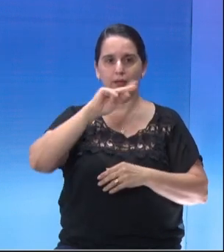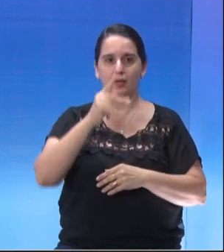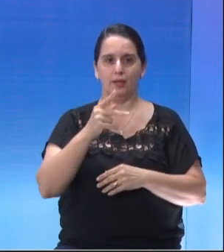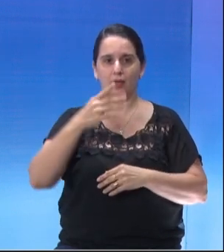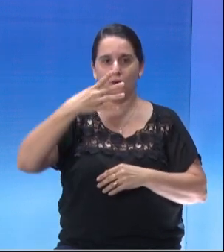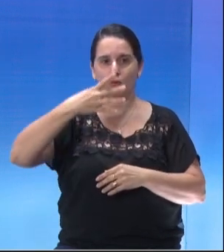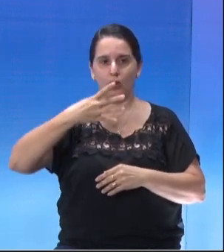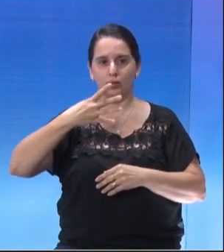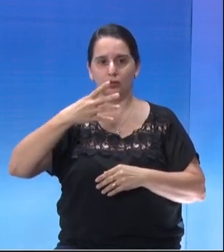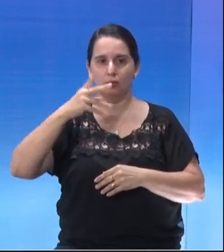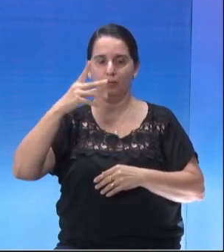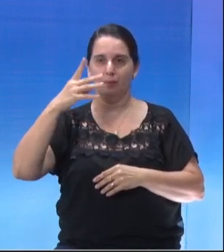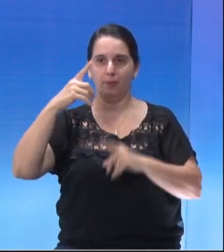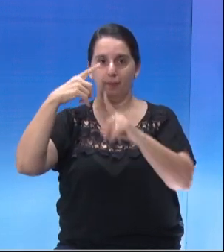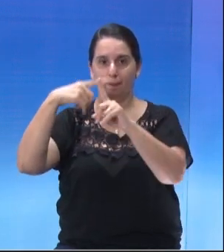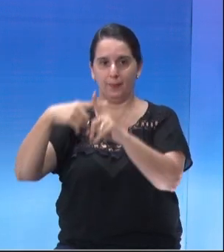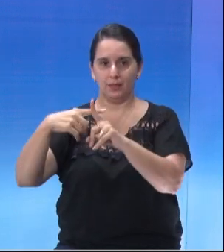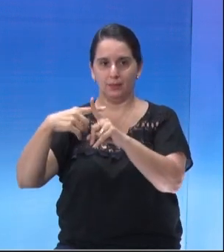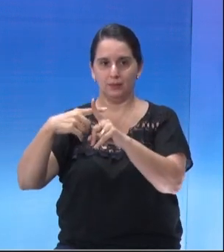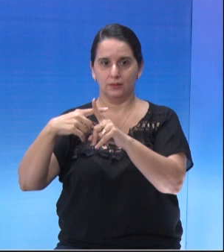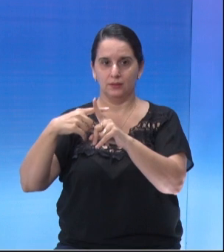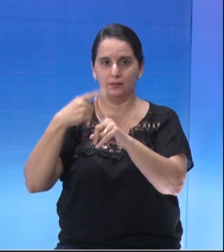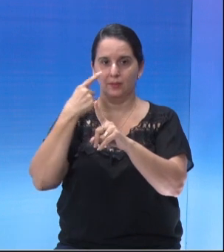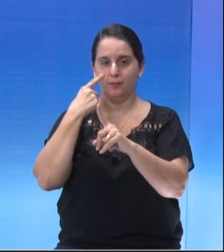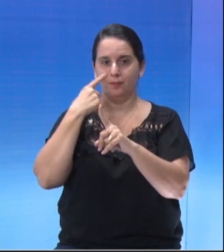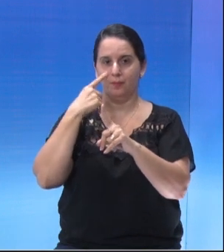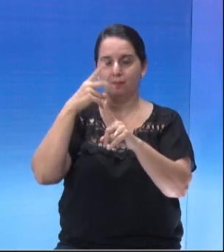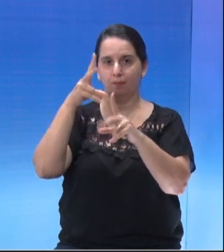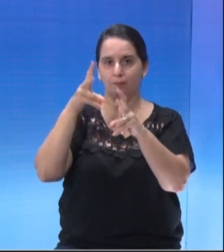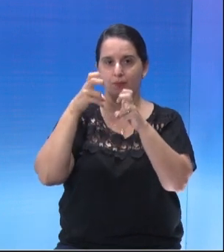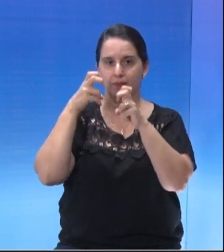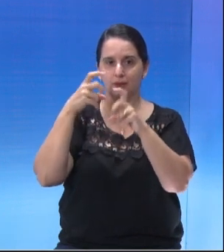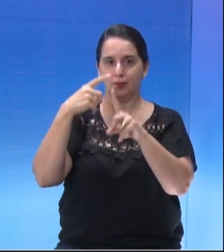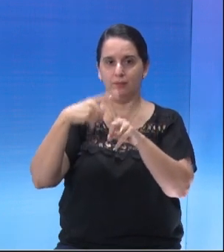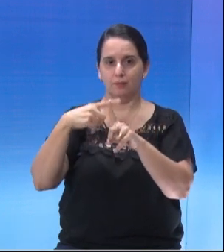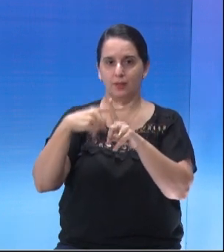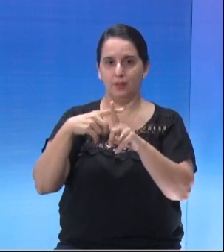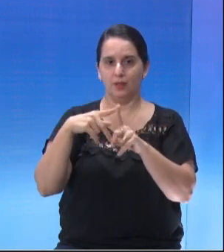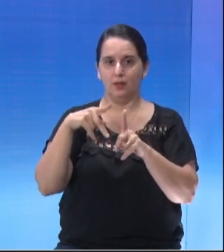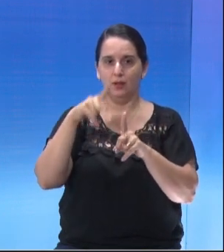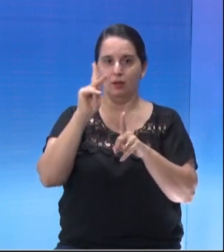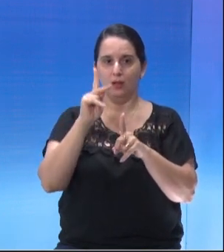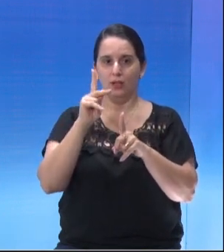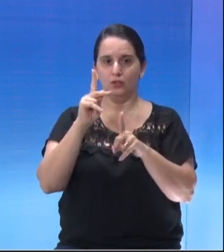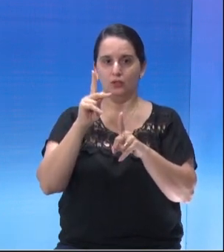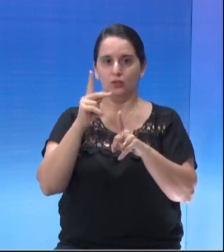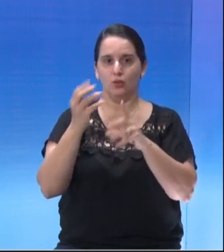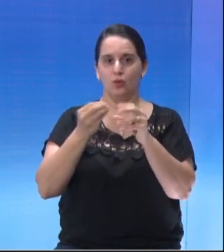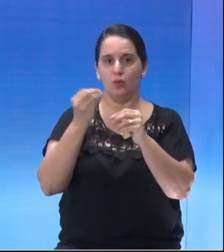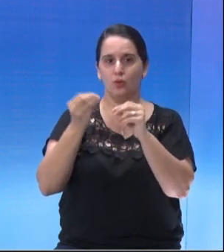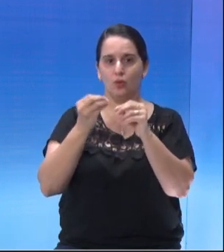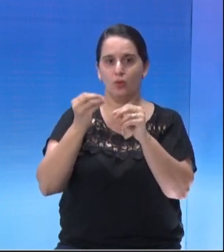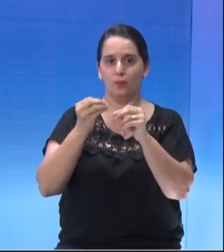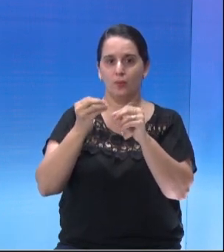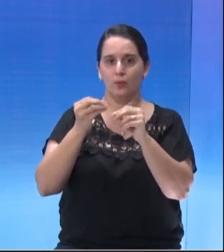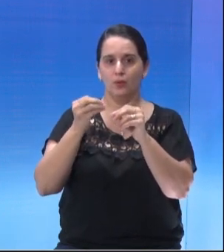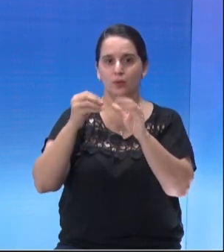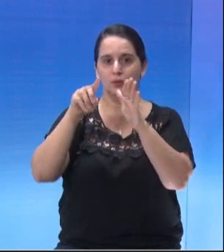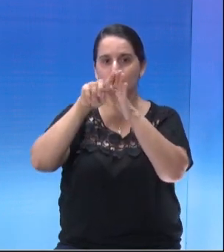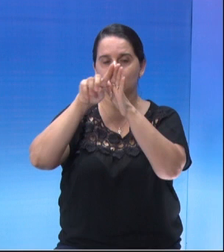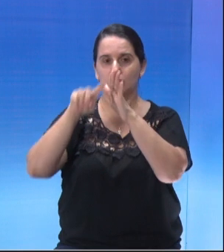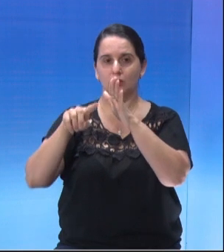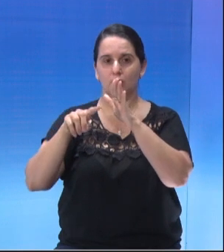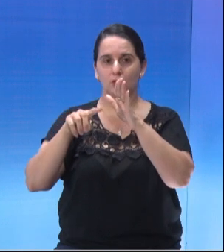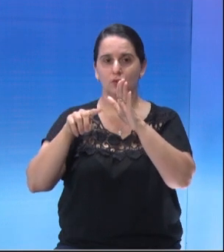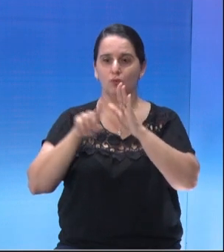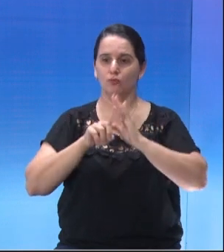de NH4+, você vai perceber que essa carga positiva do cátion vai interagir com essa carga parcial